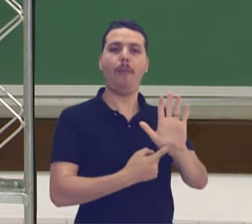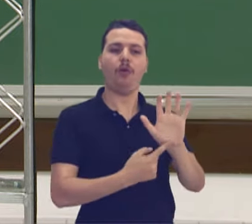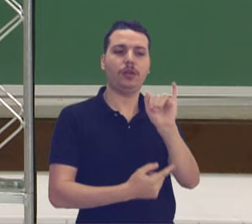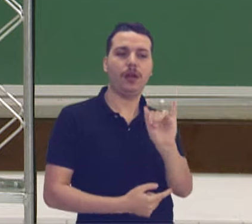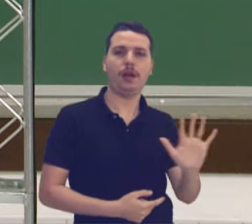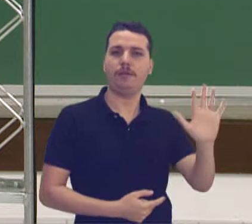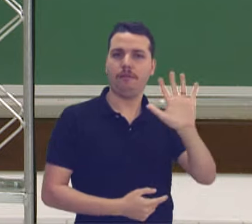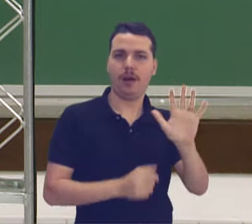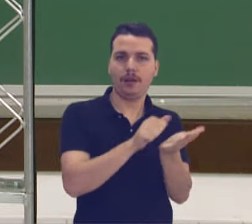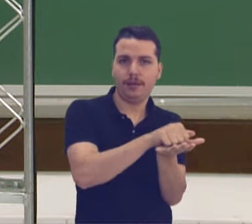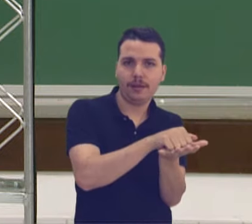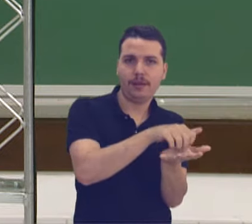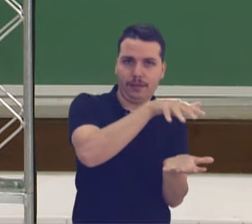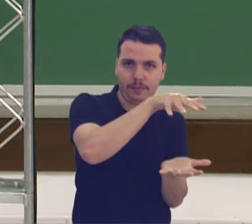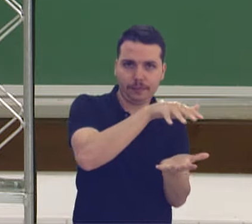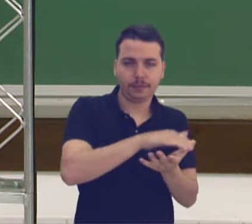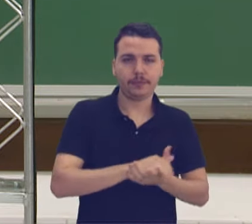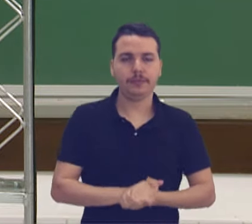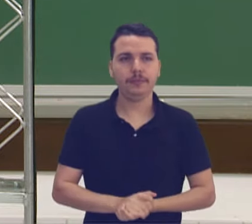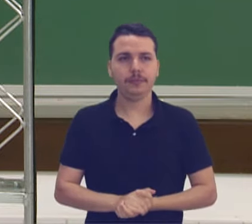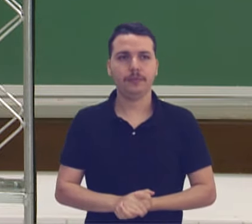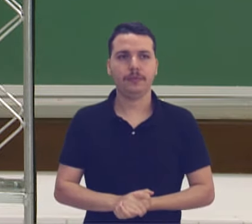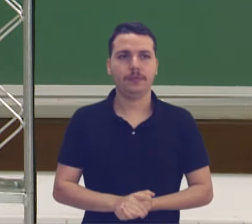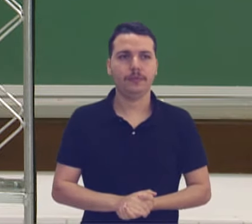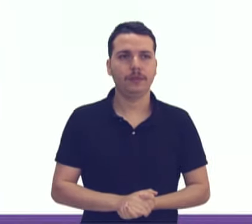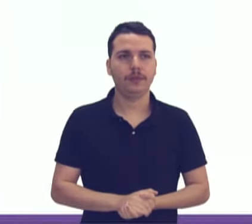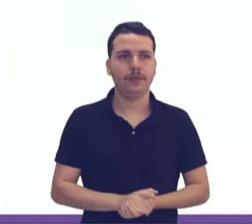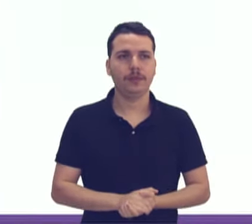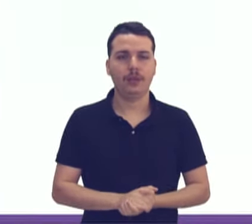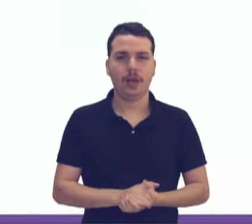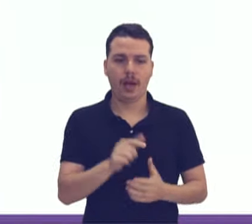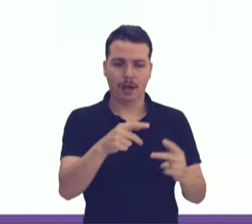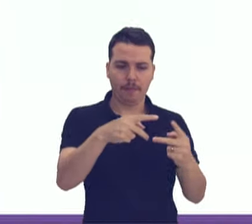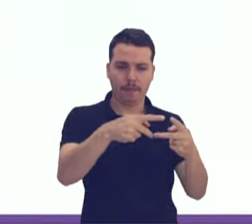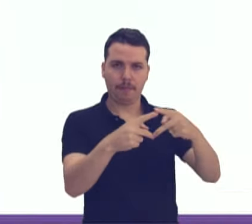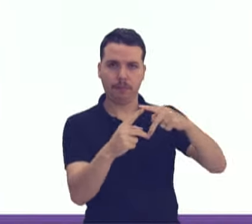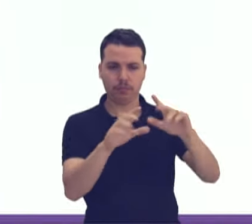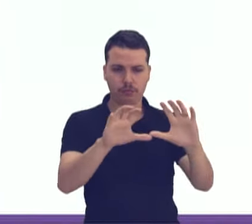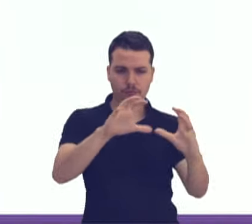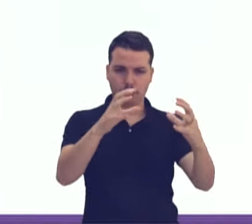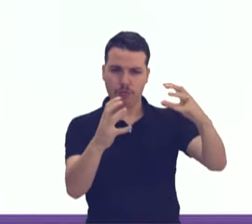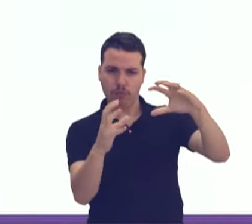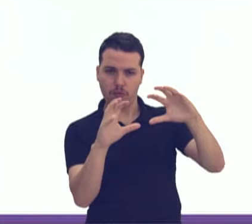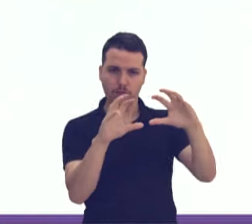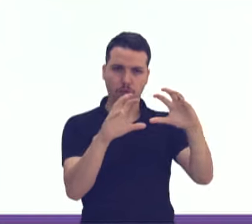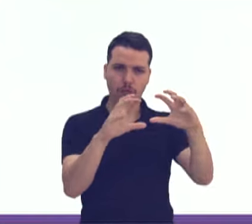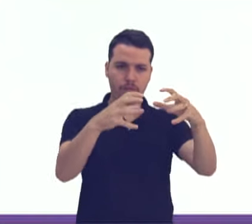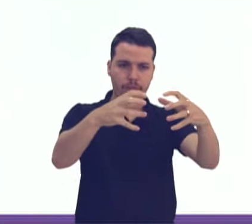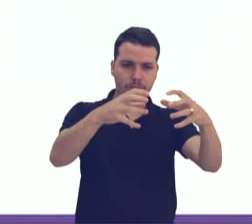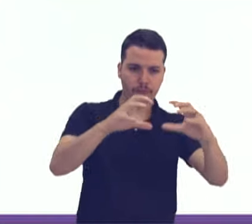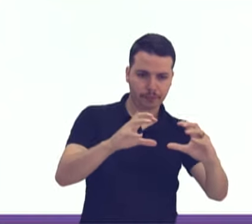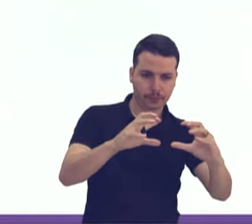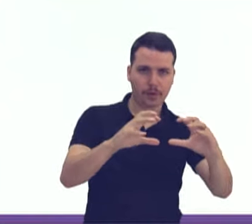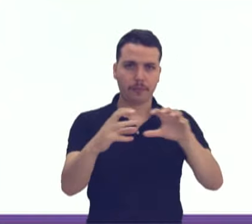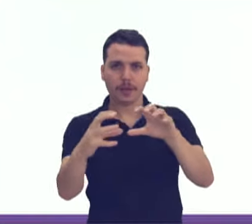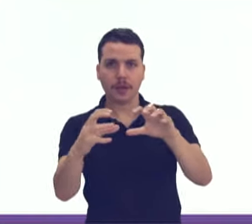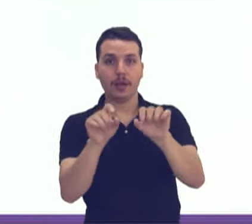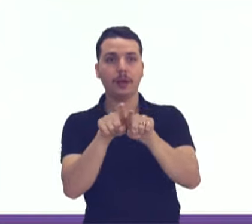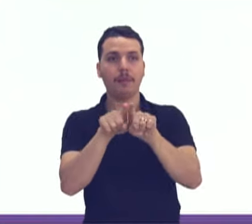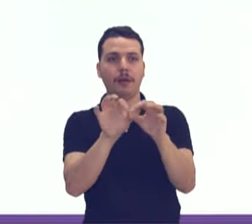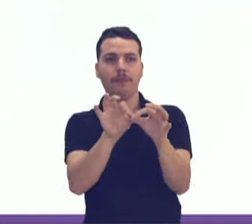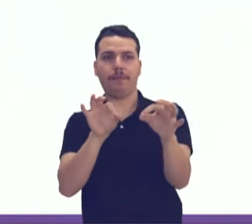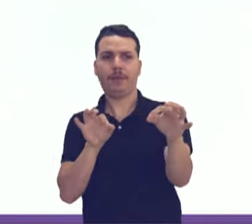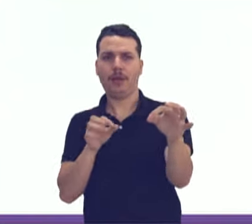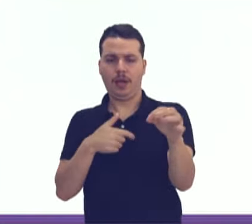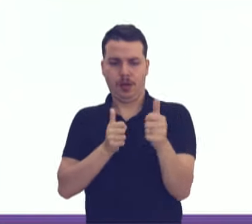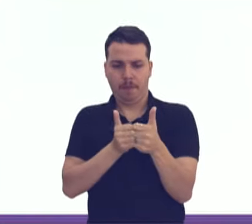ali certo então a posição a distância repararam aqui perto que eu tô